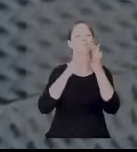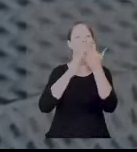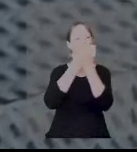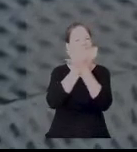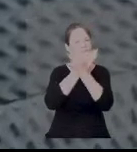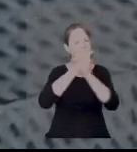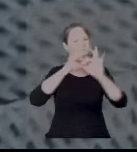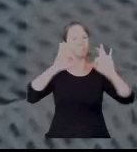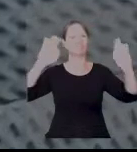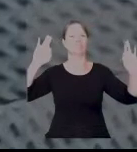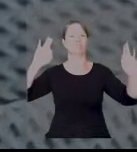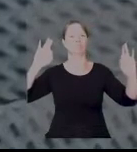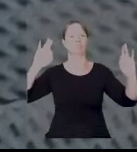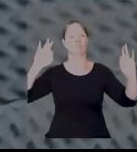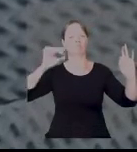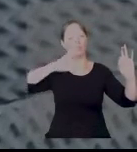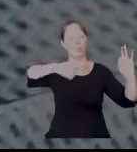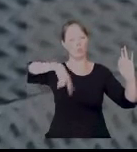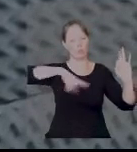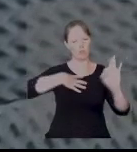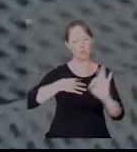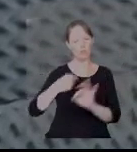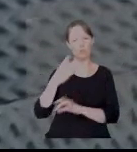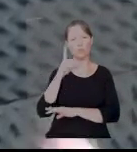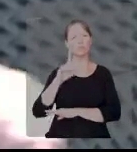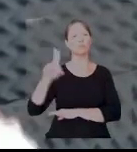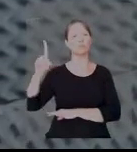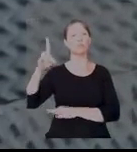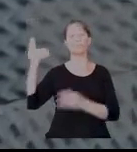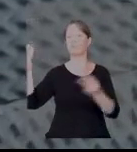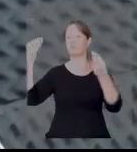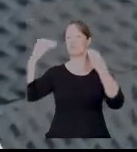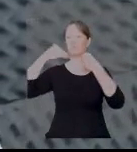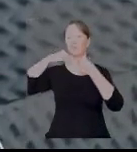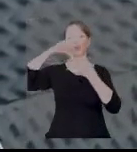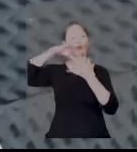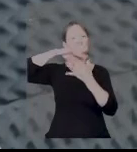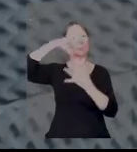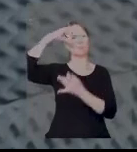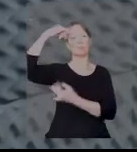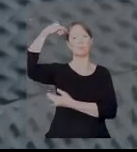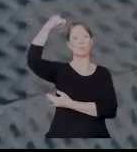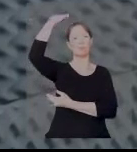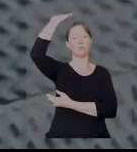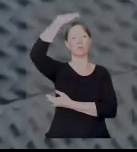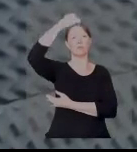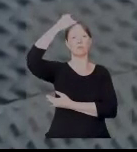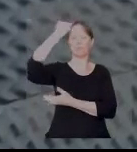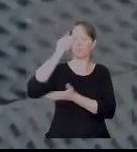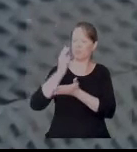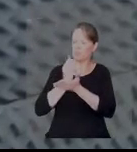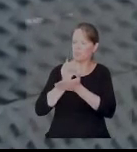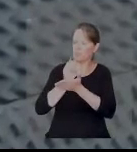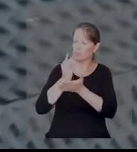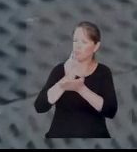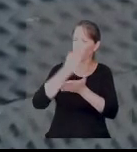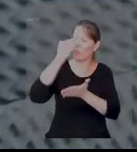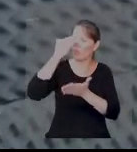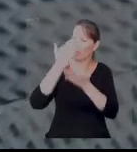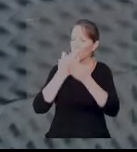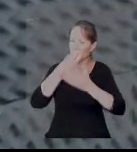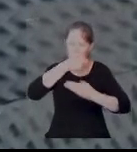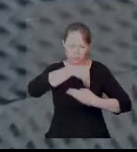Jesus, que nos fez filhos de Deus. Nos deu o Espírito Santo, que criou e conservou a fé em